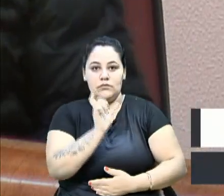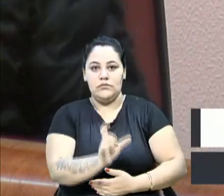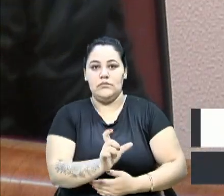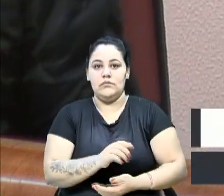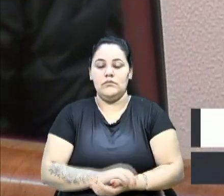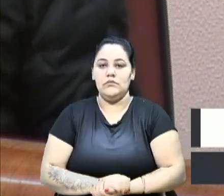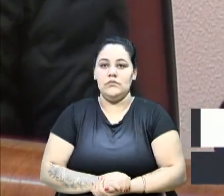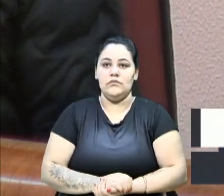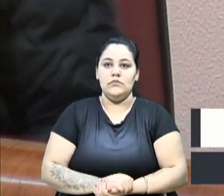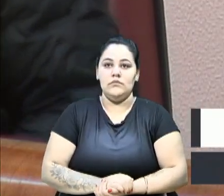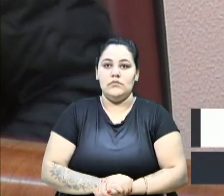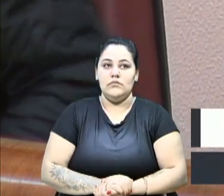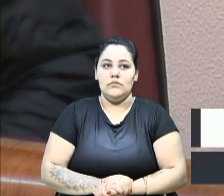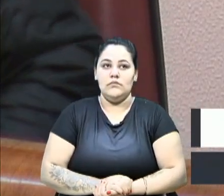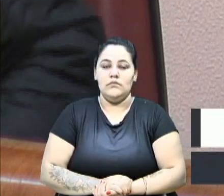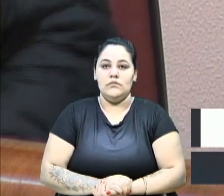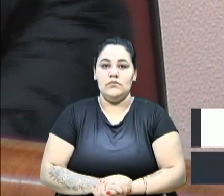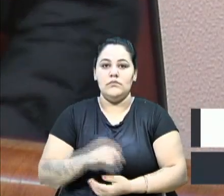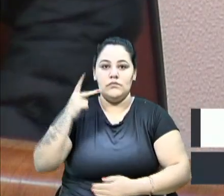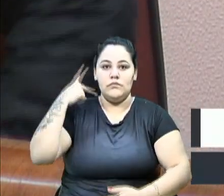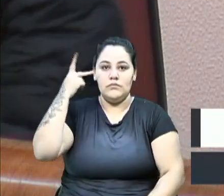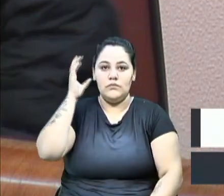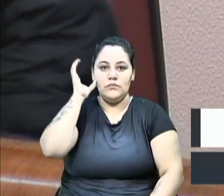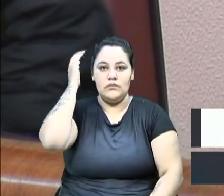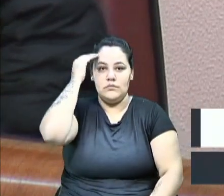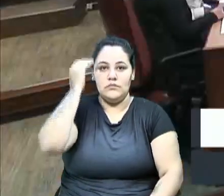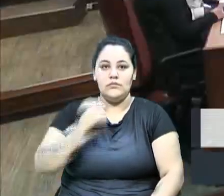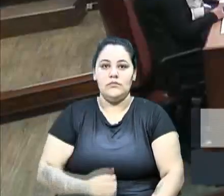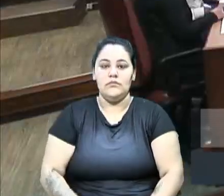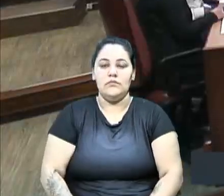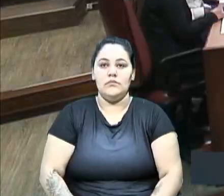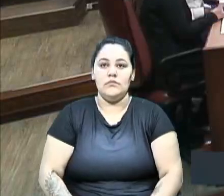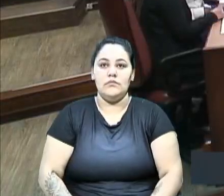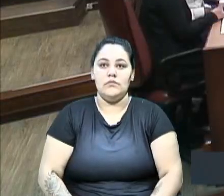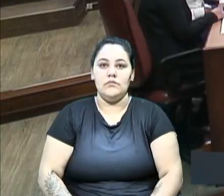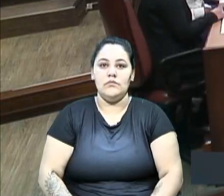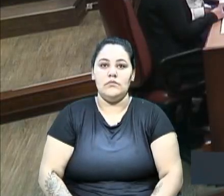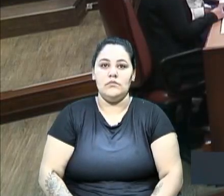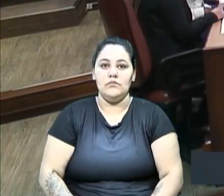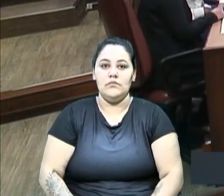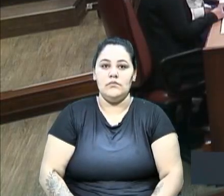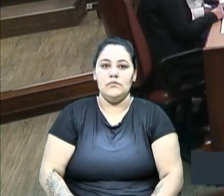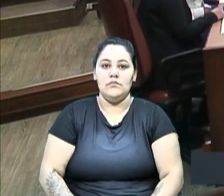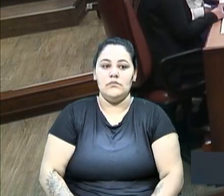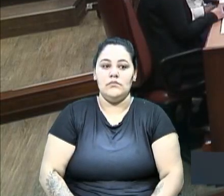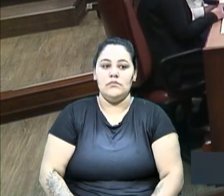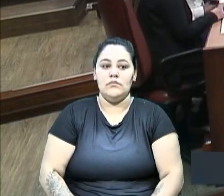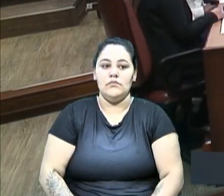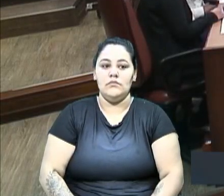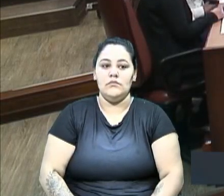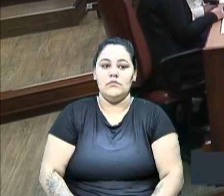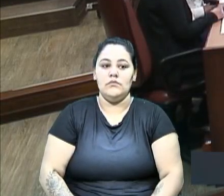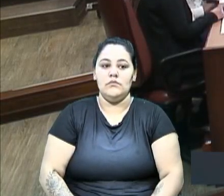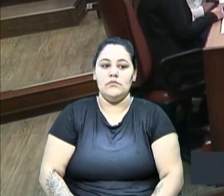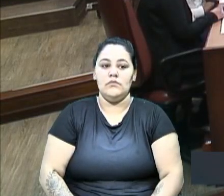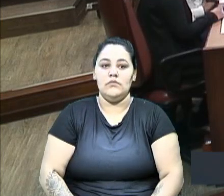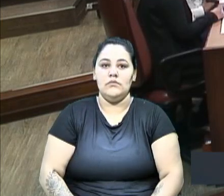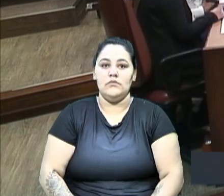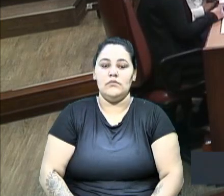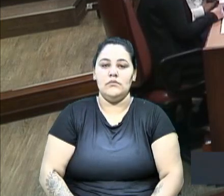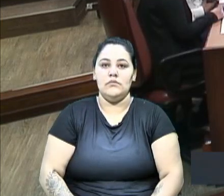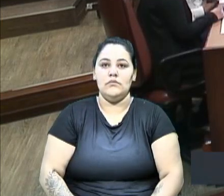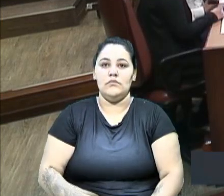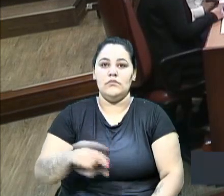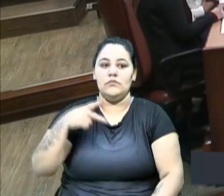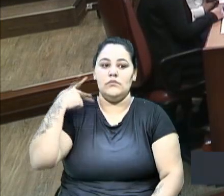Vereador Felipe por favor senhor presidente senhoras